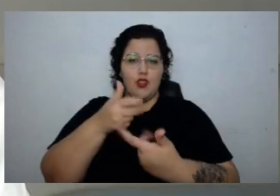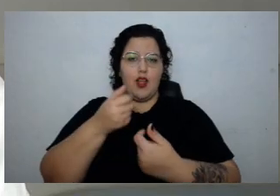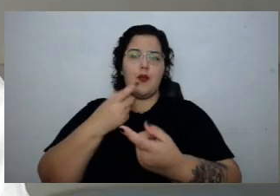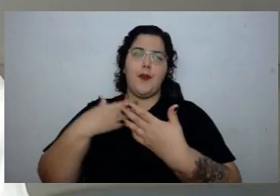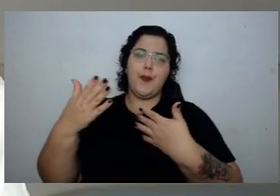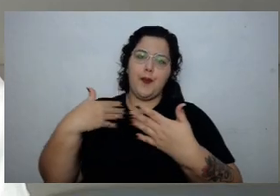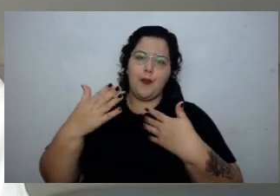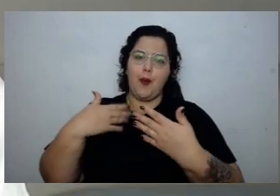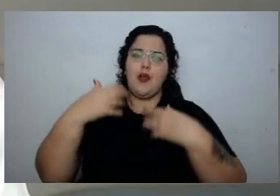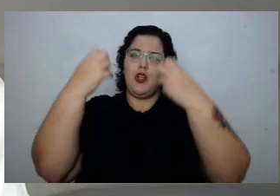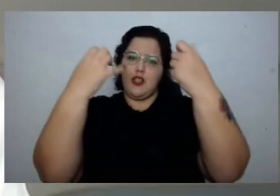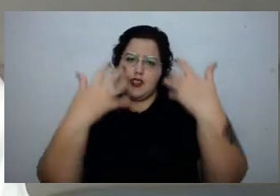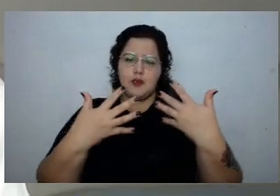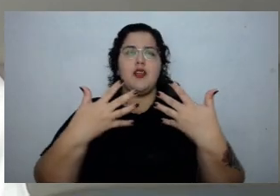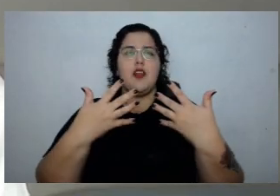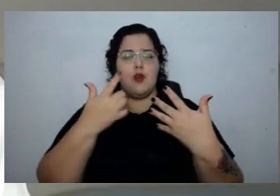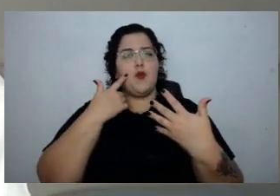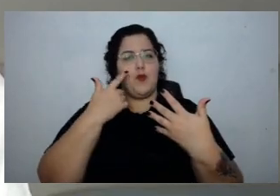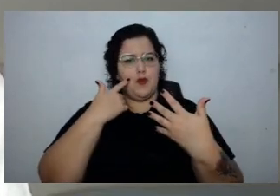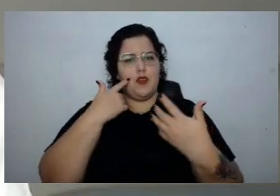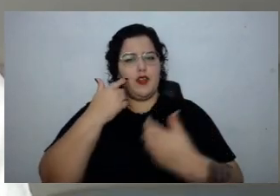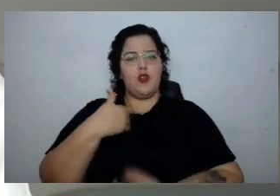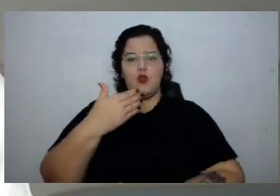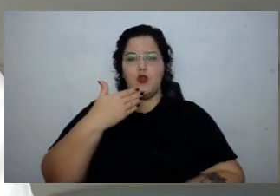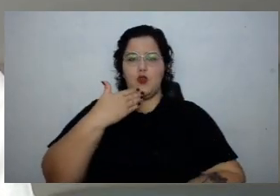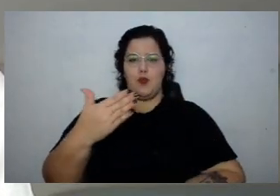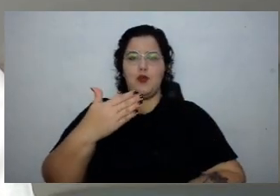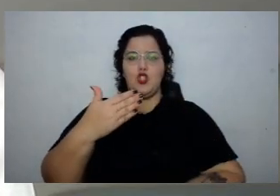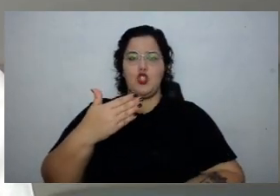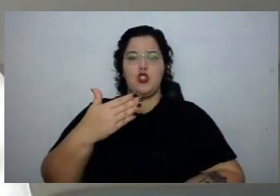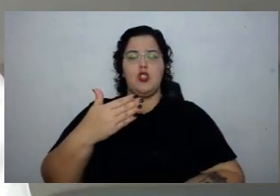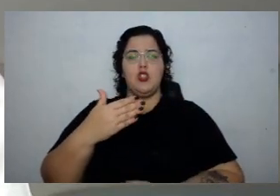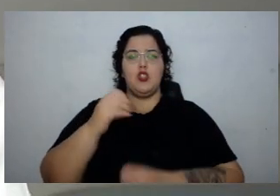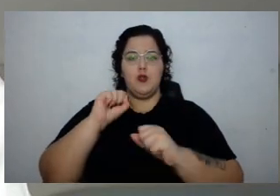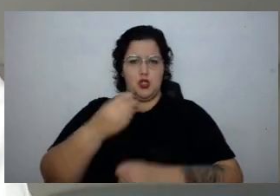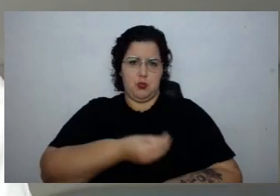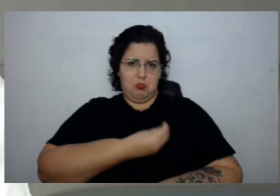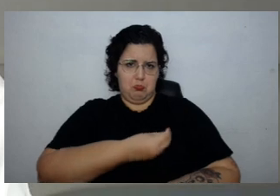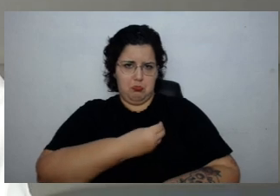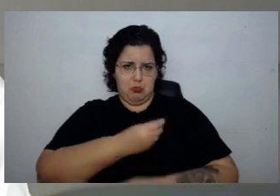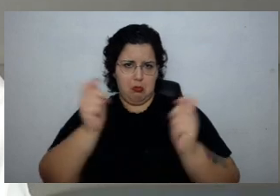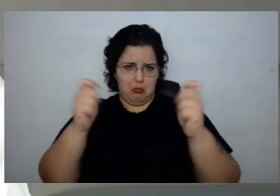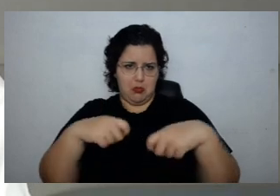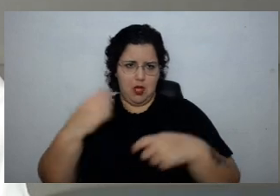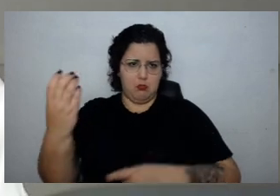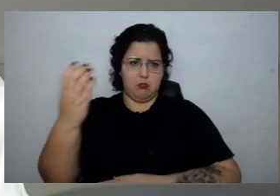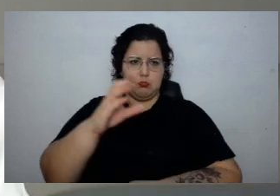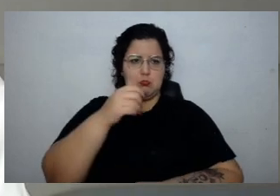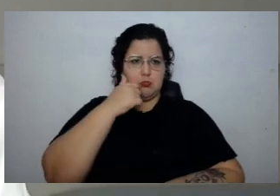vamos trazer mais detalhes com vocês. Vou pedir já para o Roland, se possível, se a secretária já estiver na